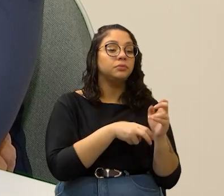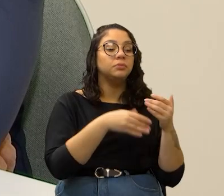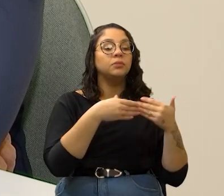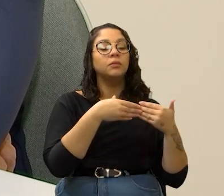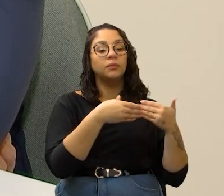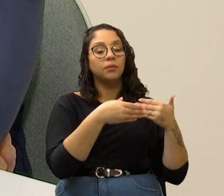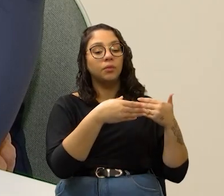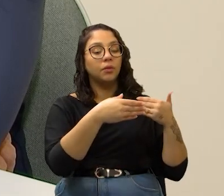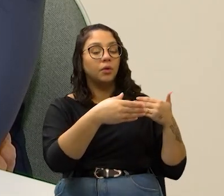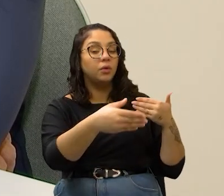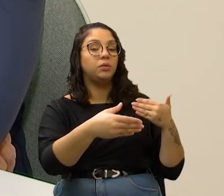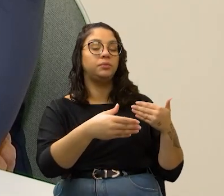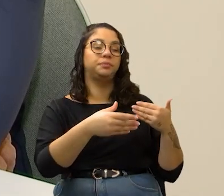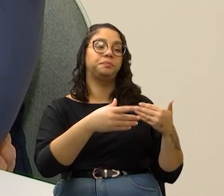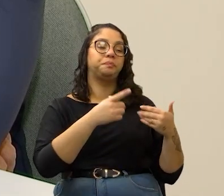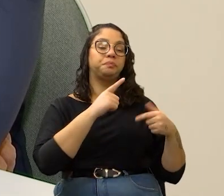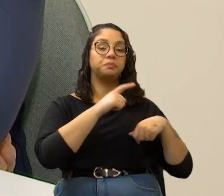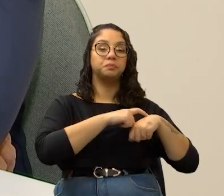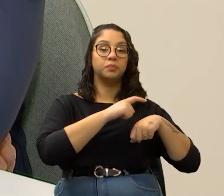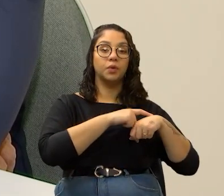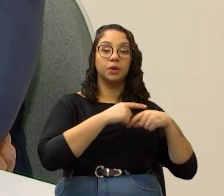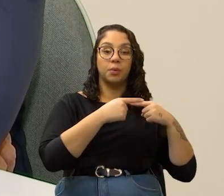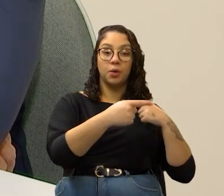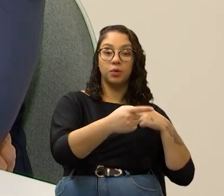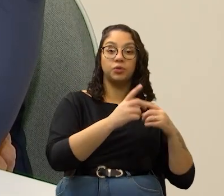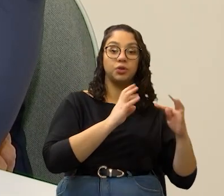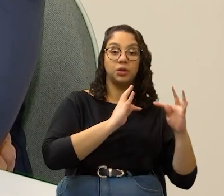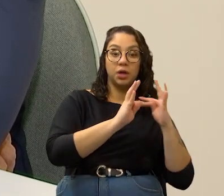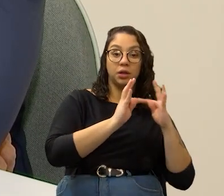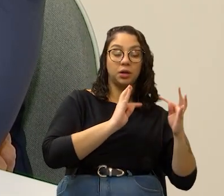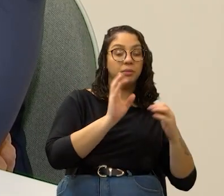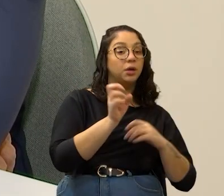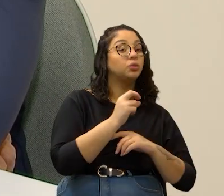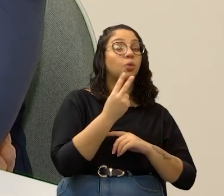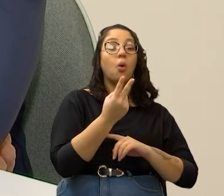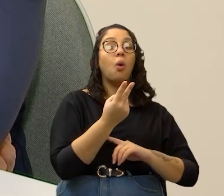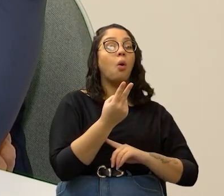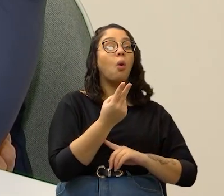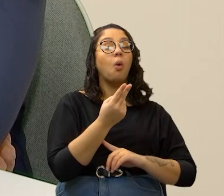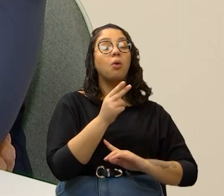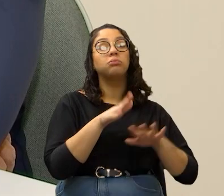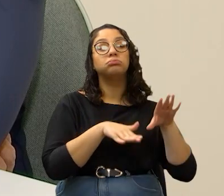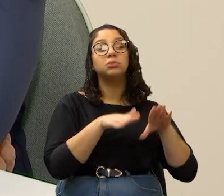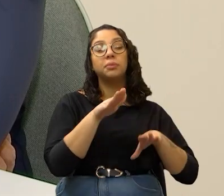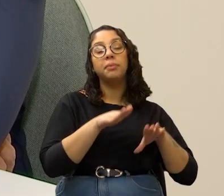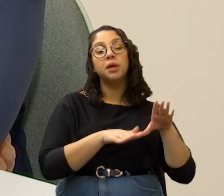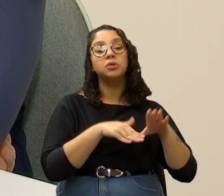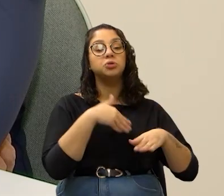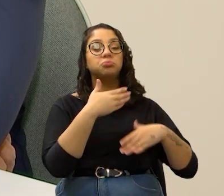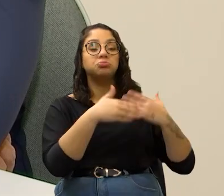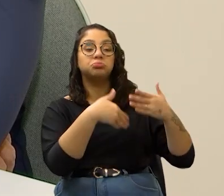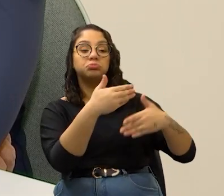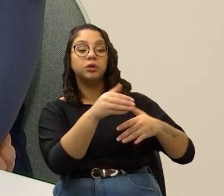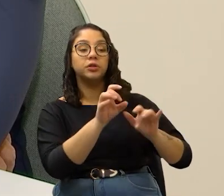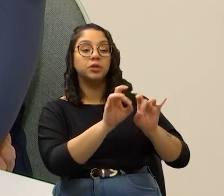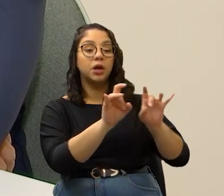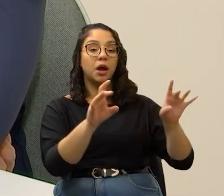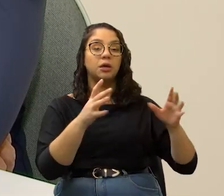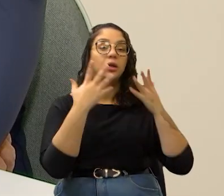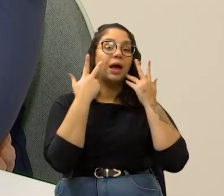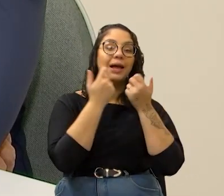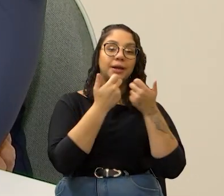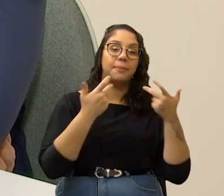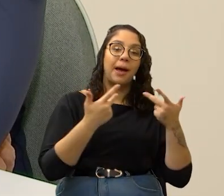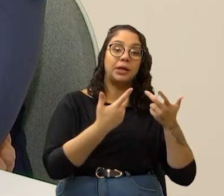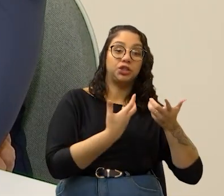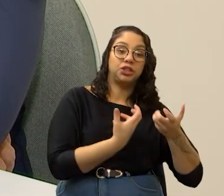existe assim um tempo médio desse tipo de tratamento ou vai depender realmente do desenvolvimento